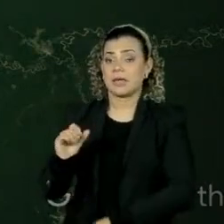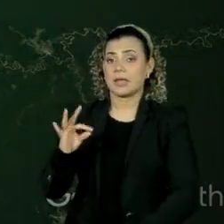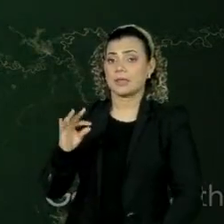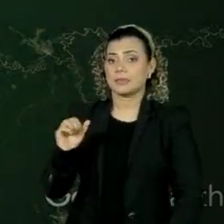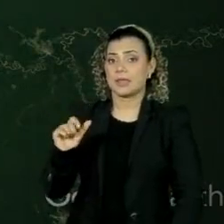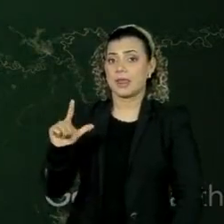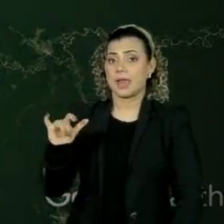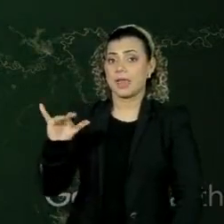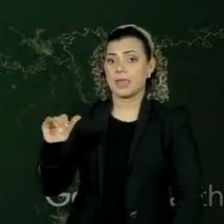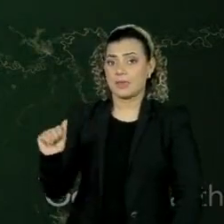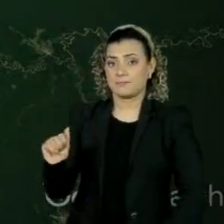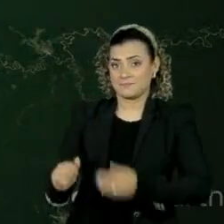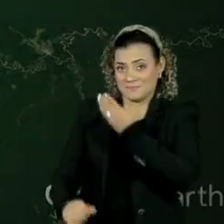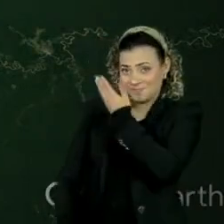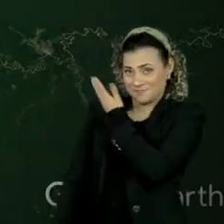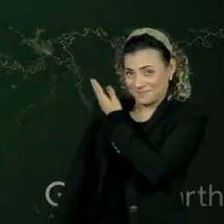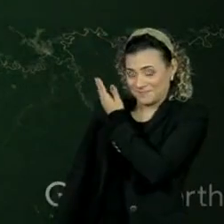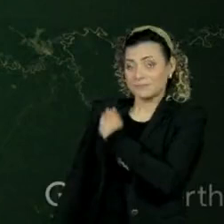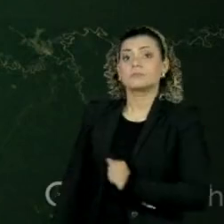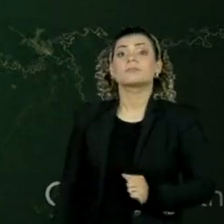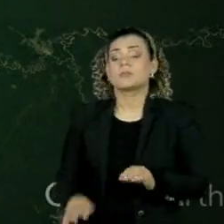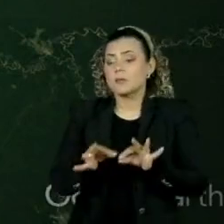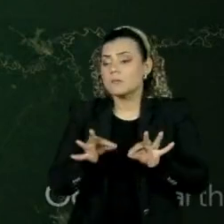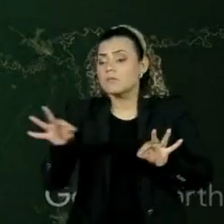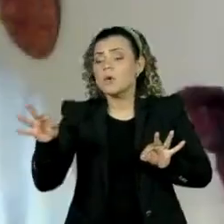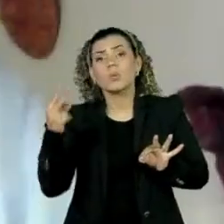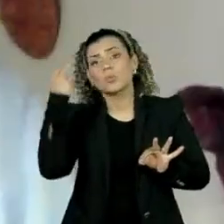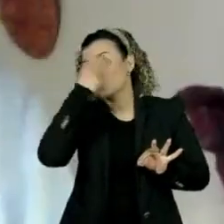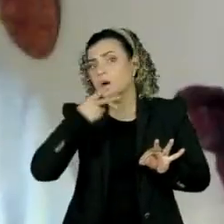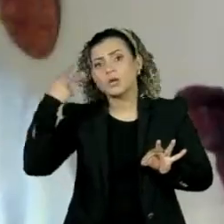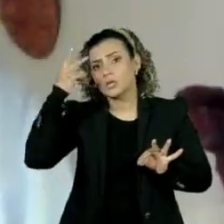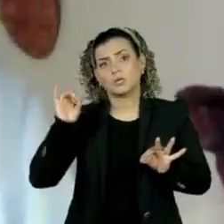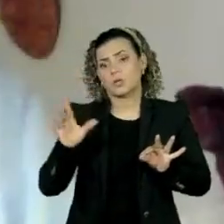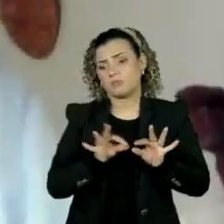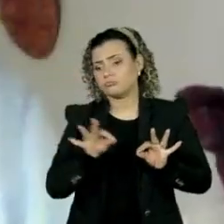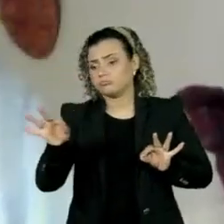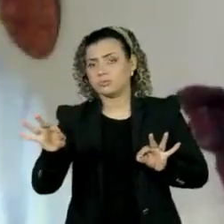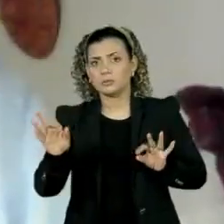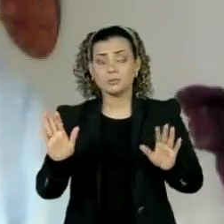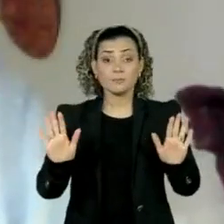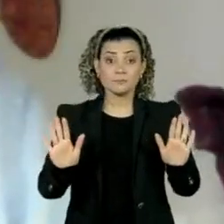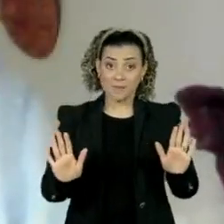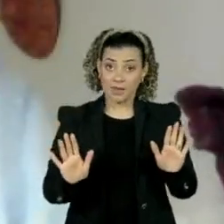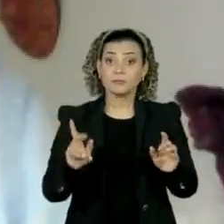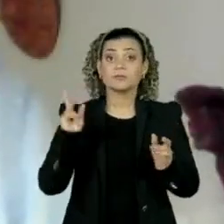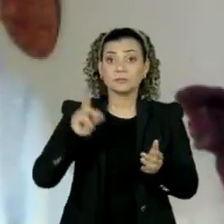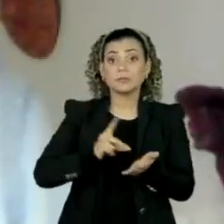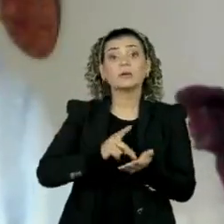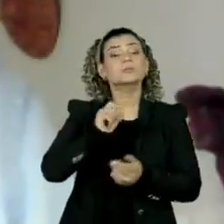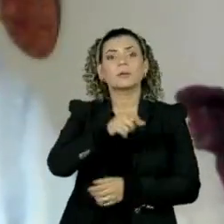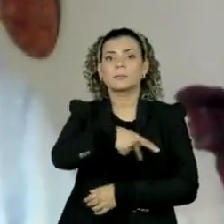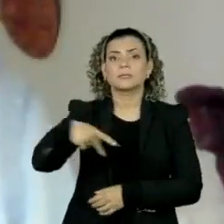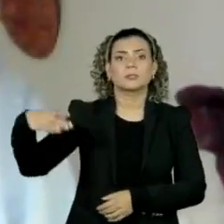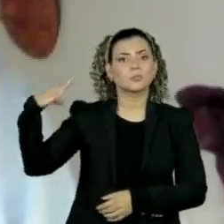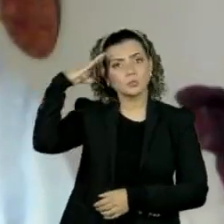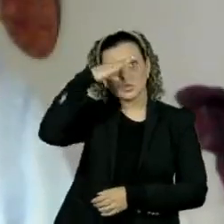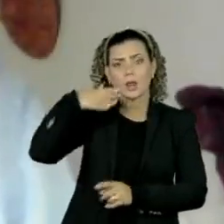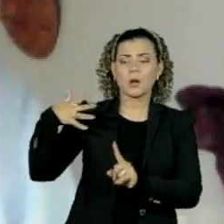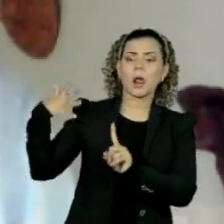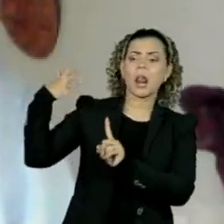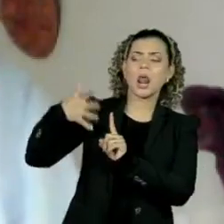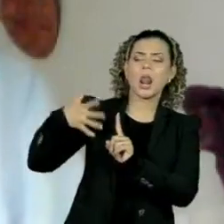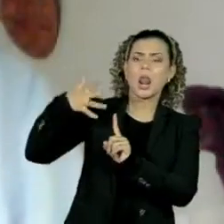Atalaia do Norte um trajeto que deveria durar duas horas a retórica o presidente bolsonaro diz